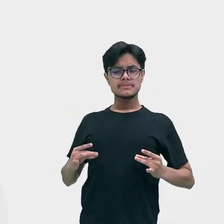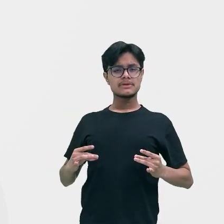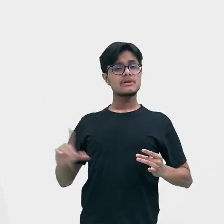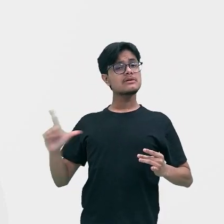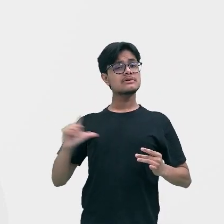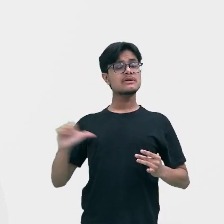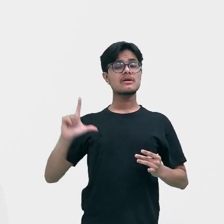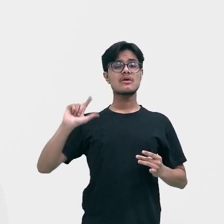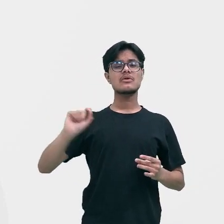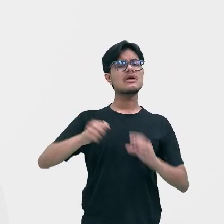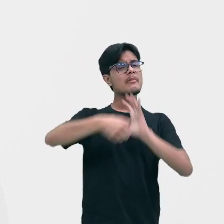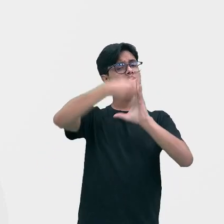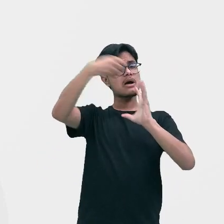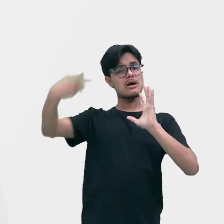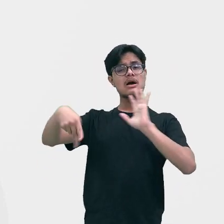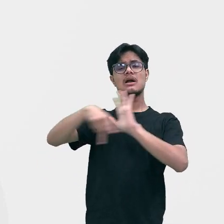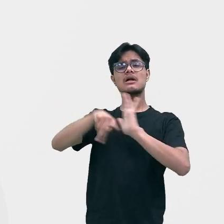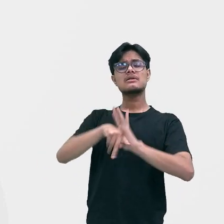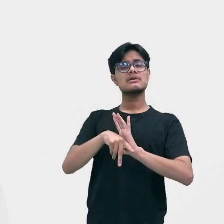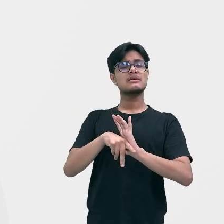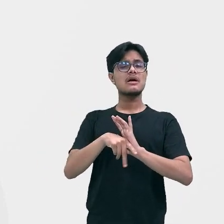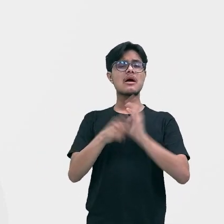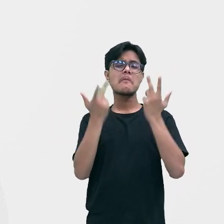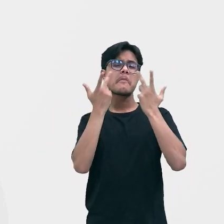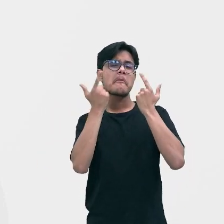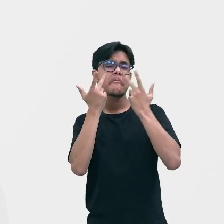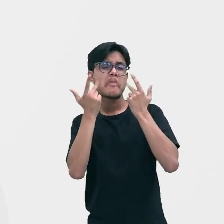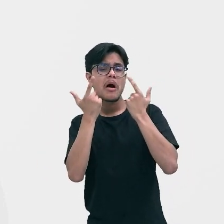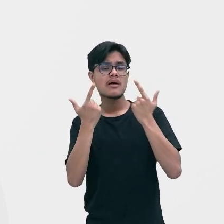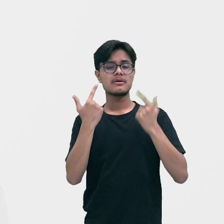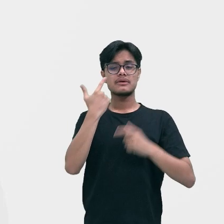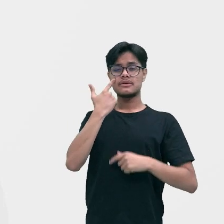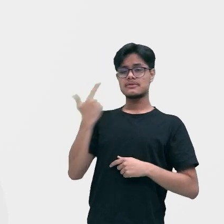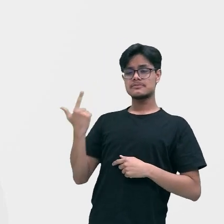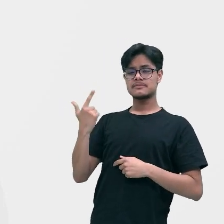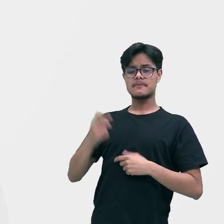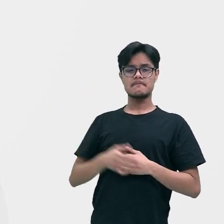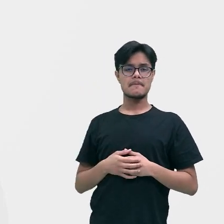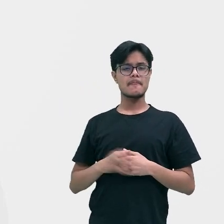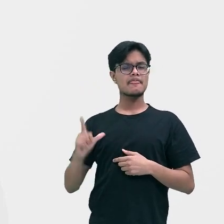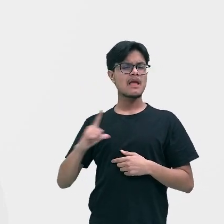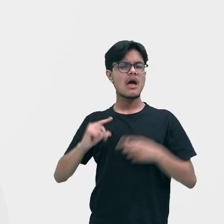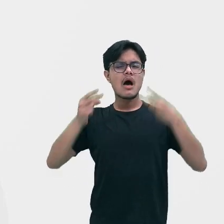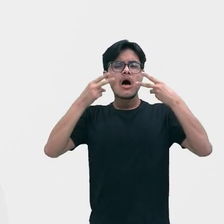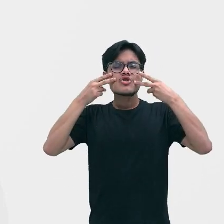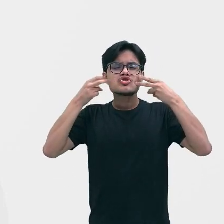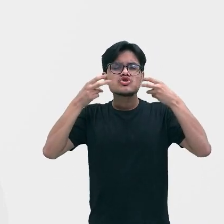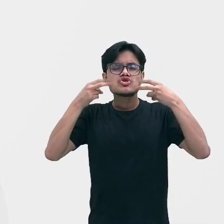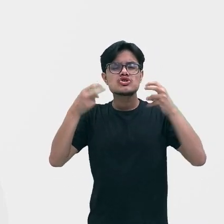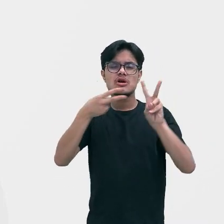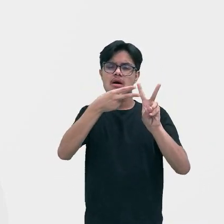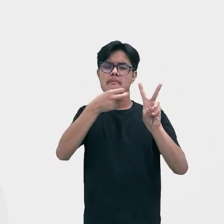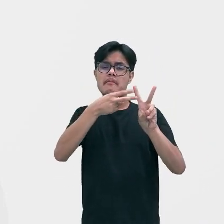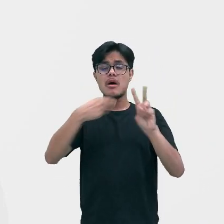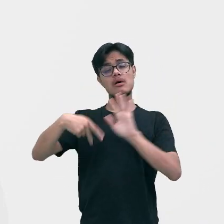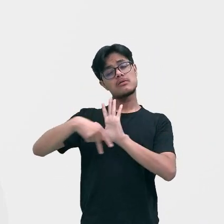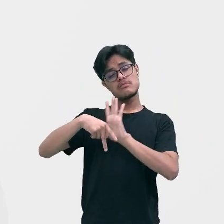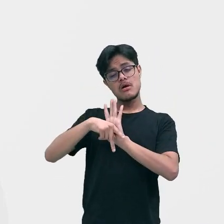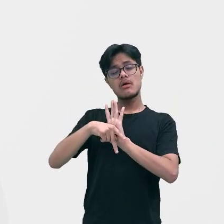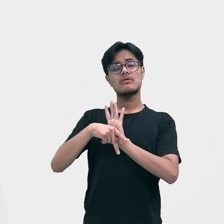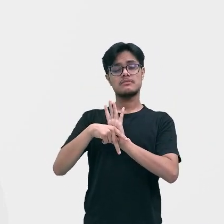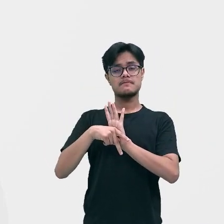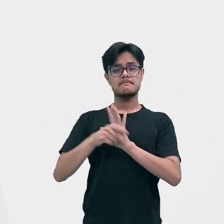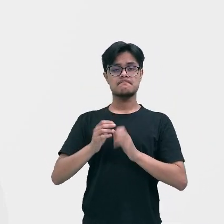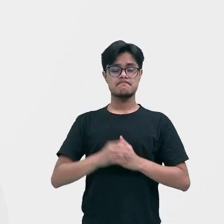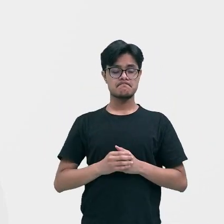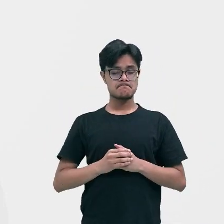um elemento, por exemplo, uma pintura facial. A gente tem aí a adolescente indígena que ela está representando a sua etnia com a sua pintura